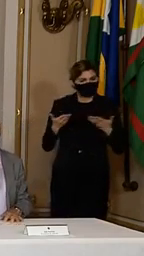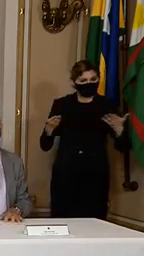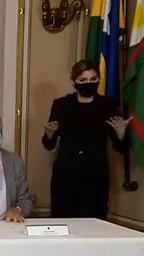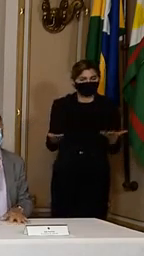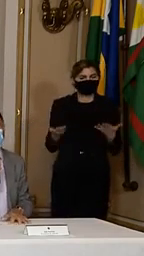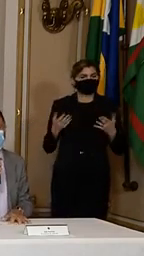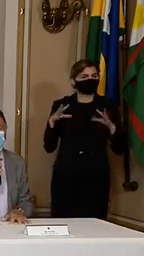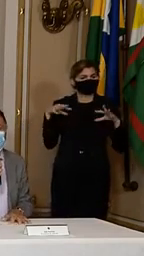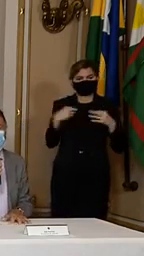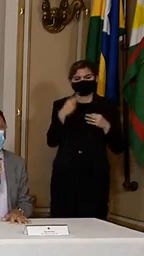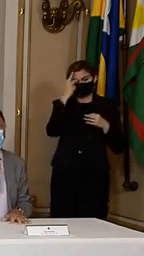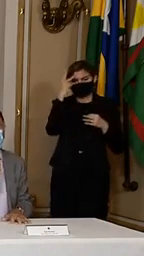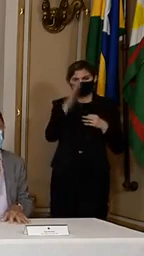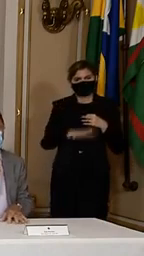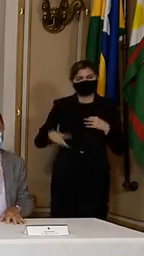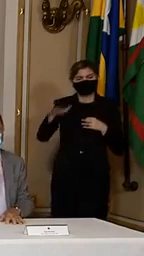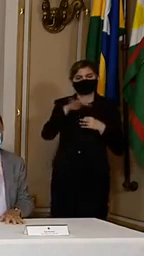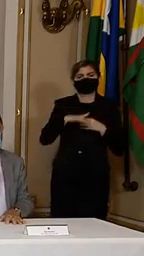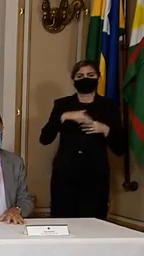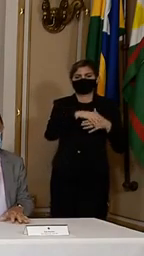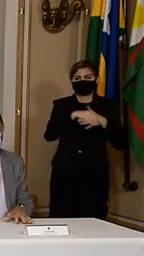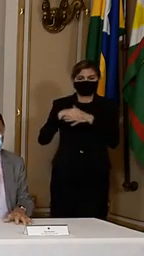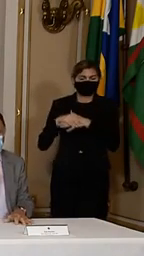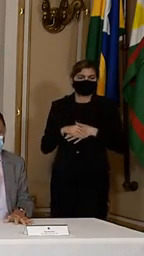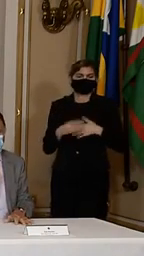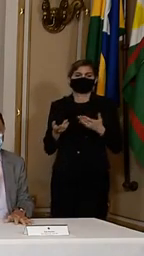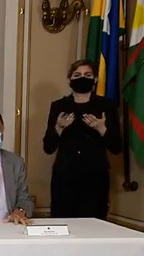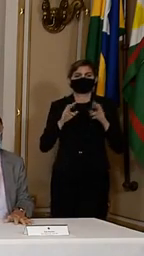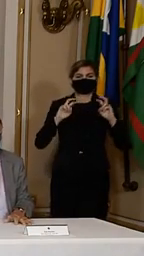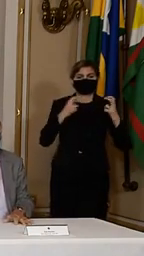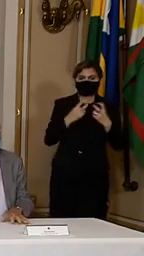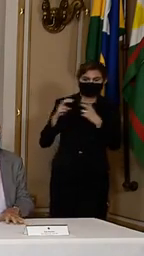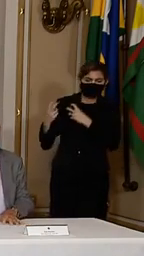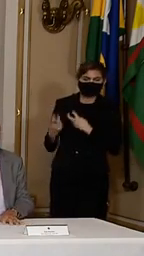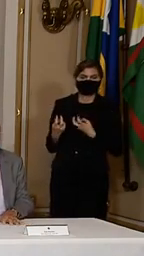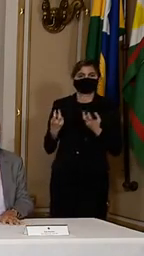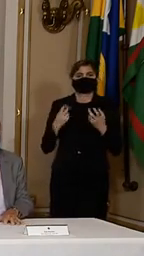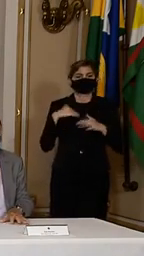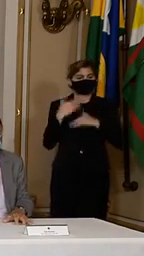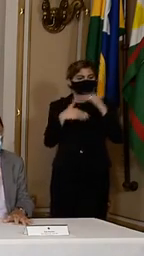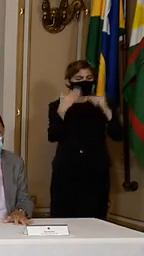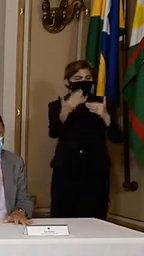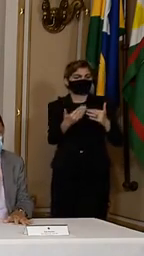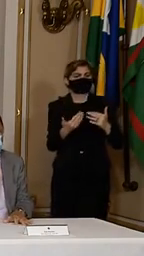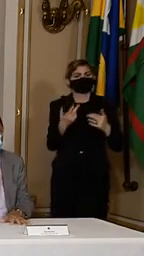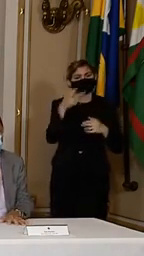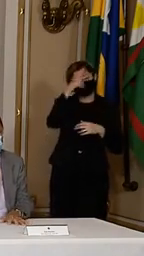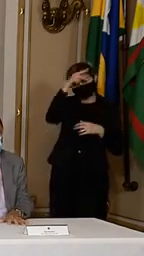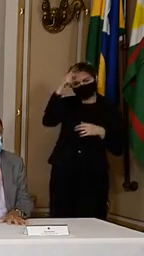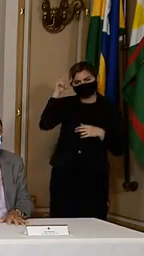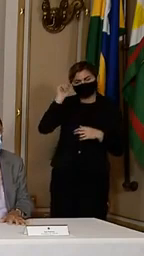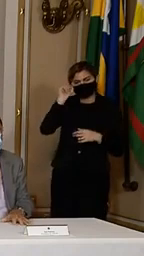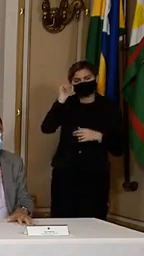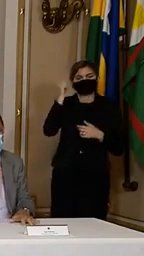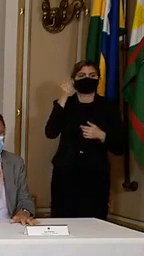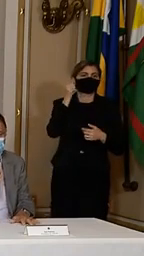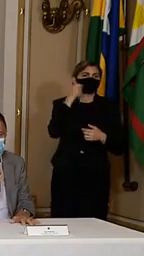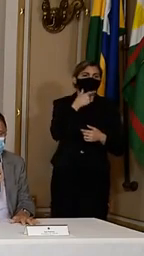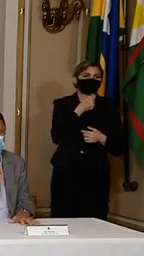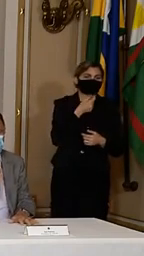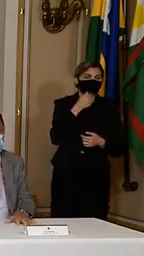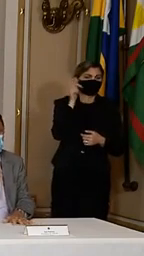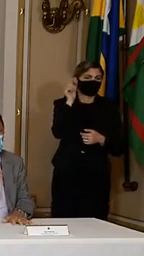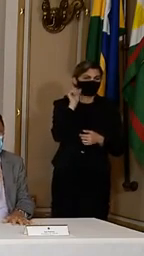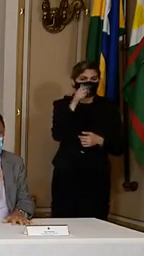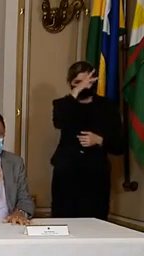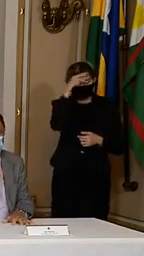alimentar todas as pessoas técnicos conselhos de desenvolvimento prefeitos prefeitas